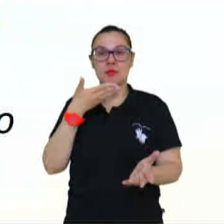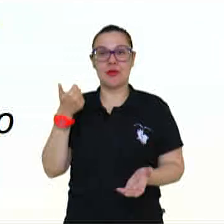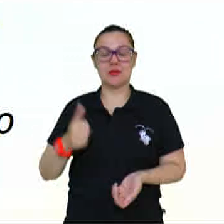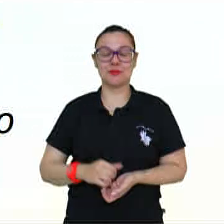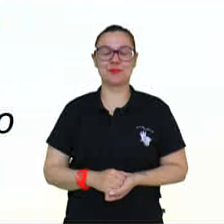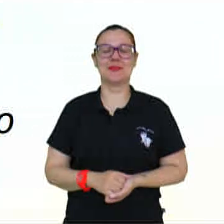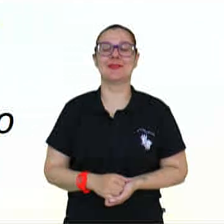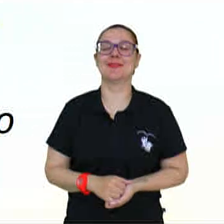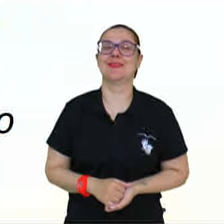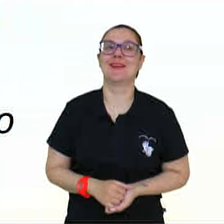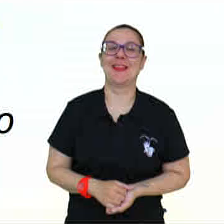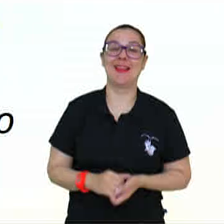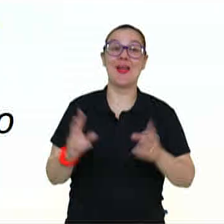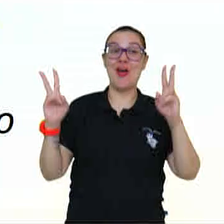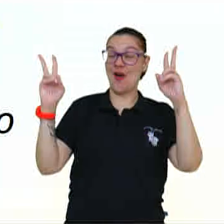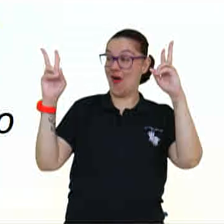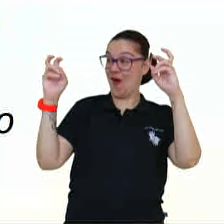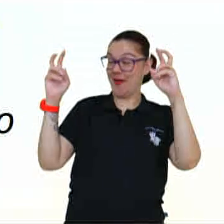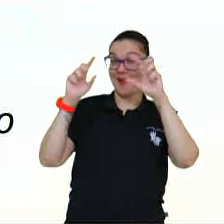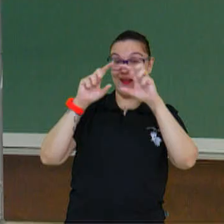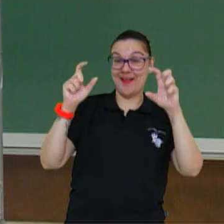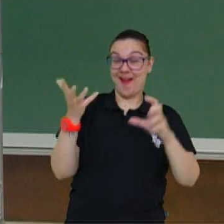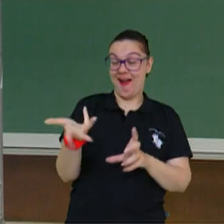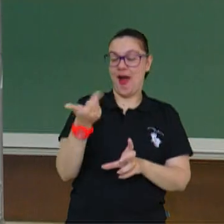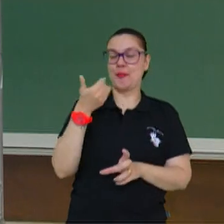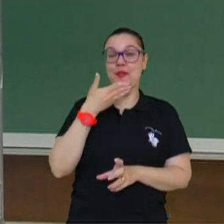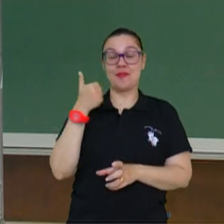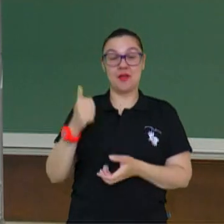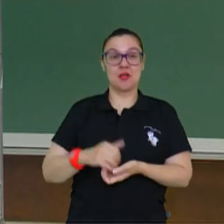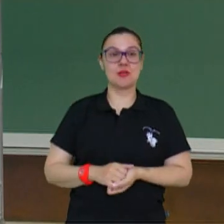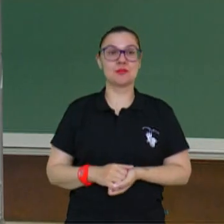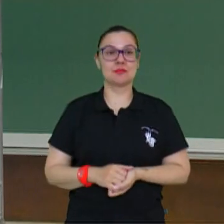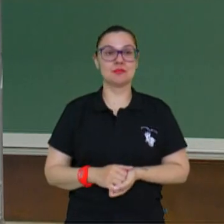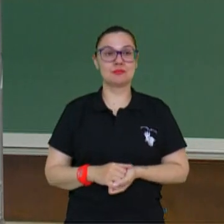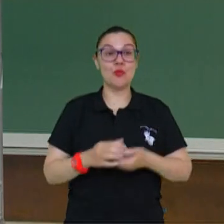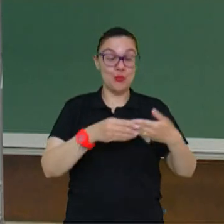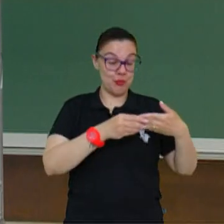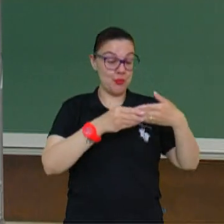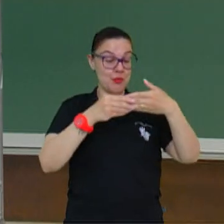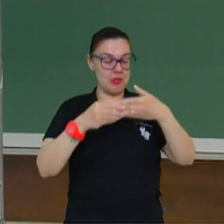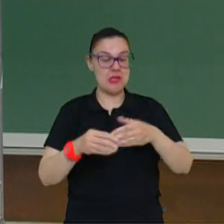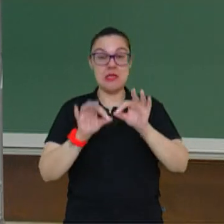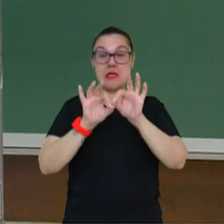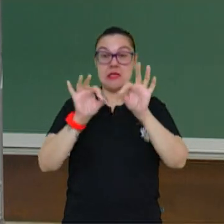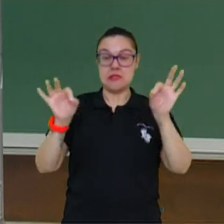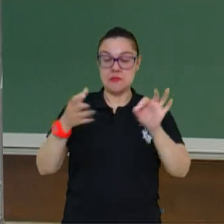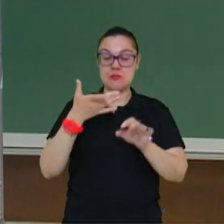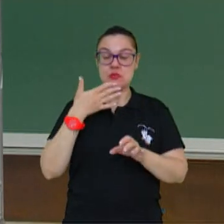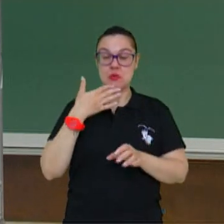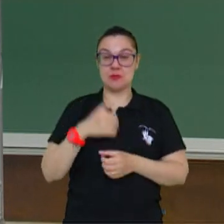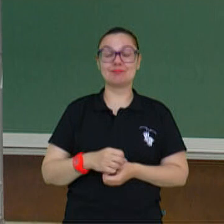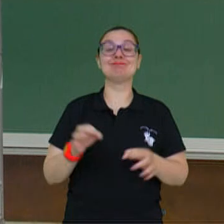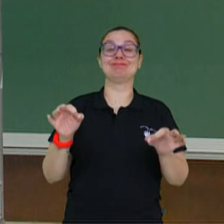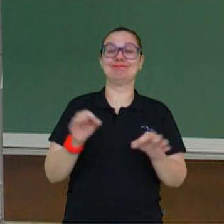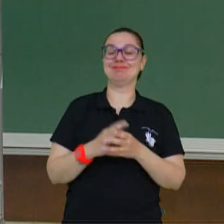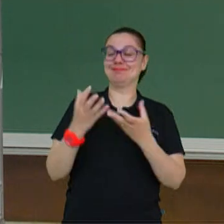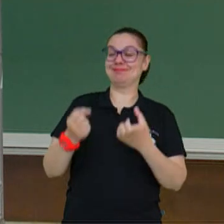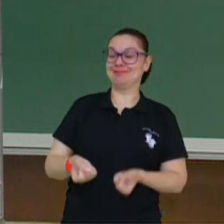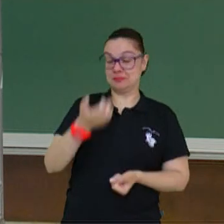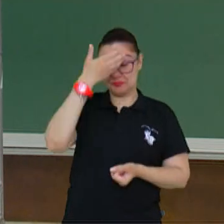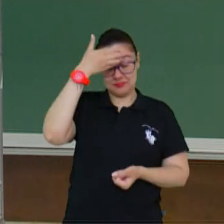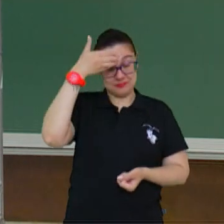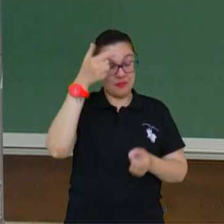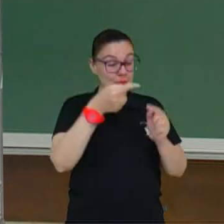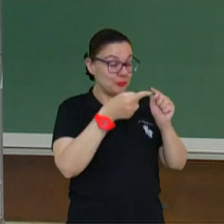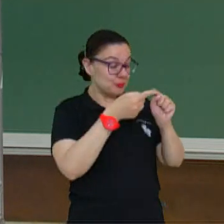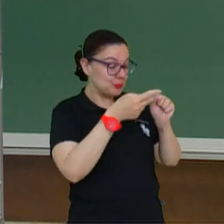Ó, ironizando aqui, por isso está entre aspas. Um guia prático, simples e colorido. Resolvi. Vou seguir